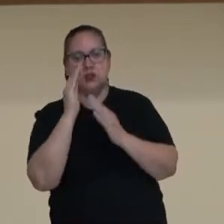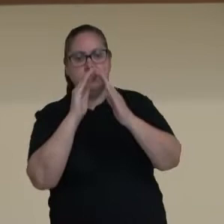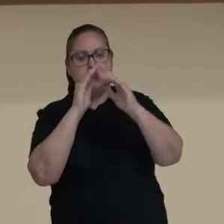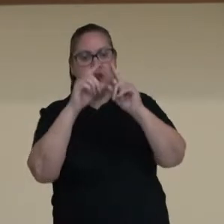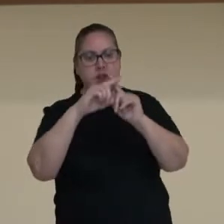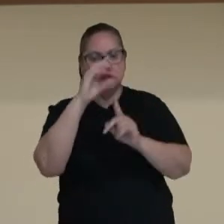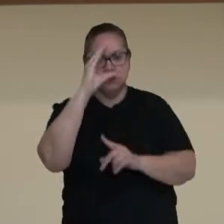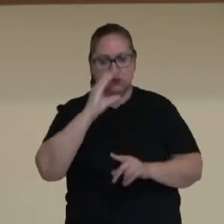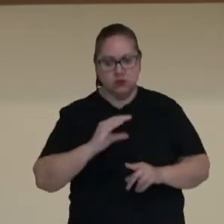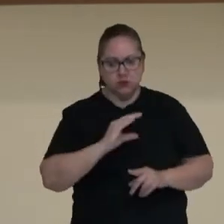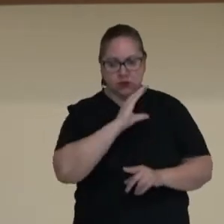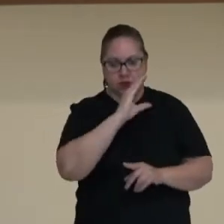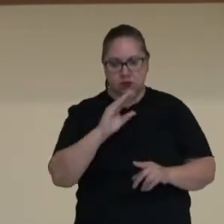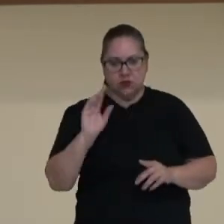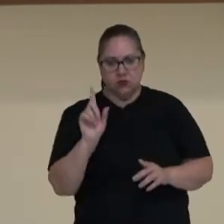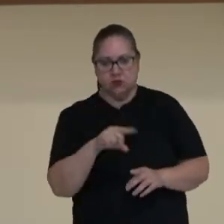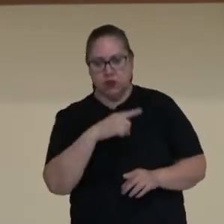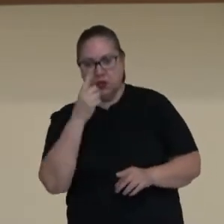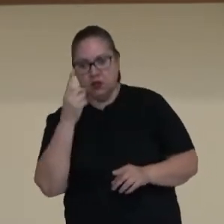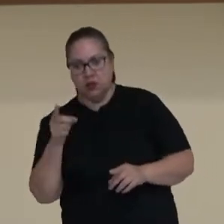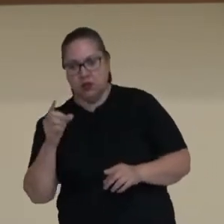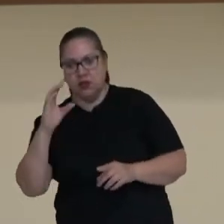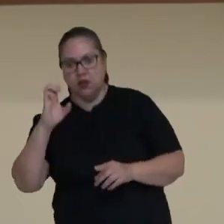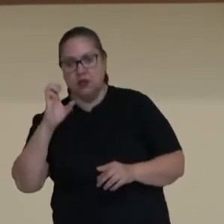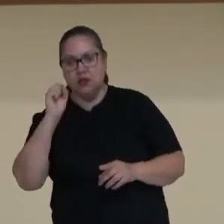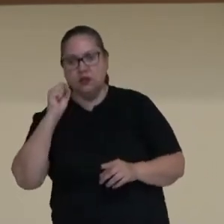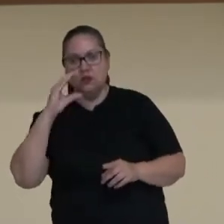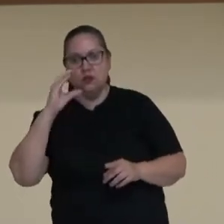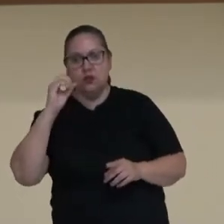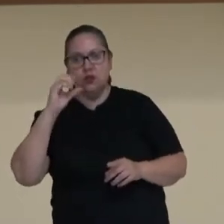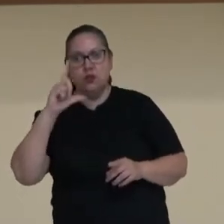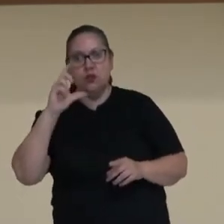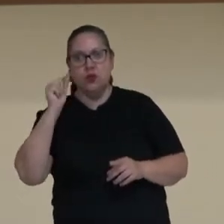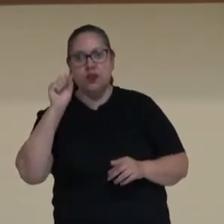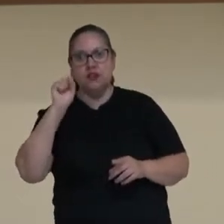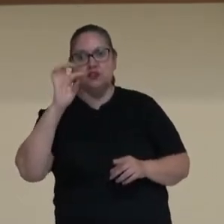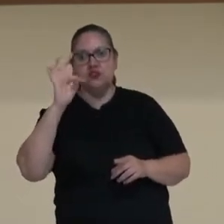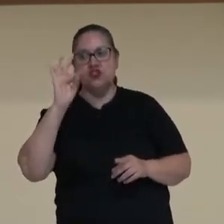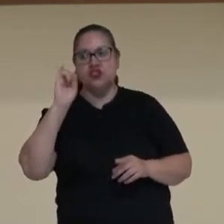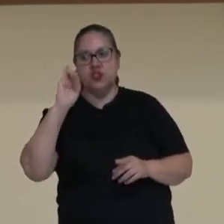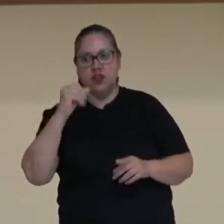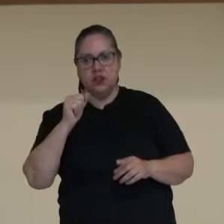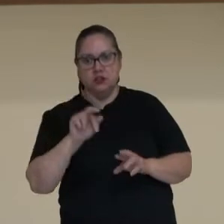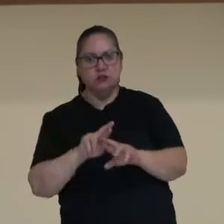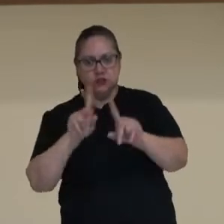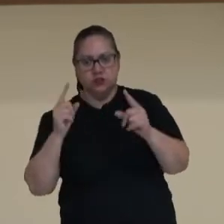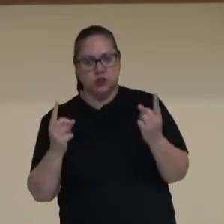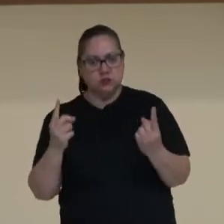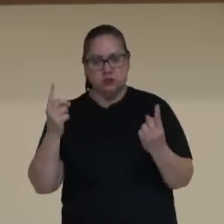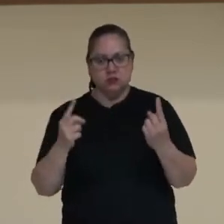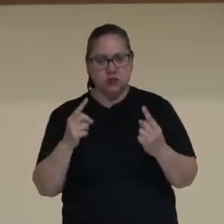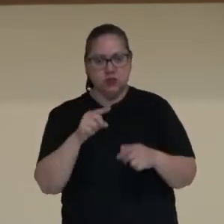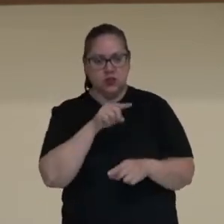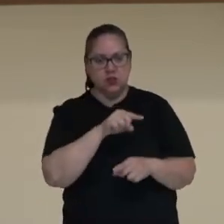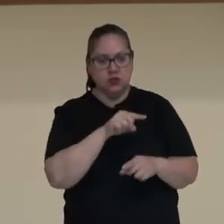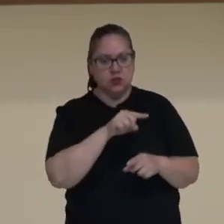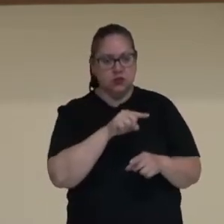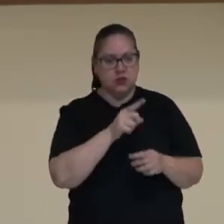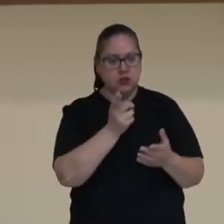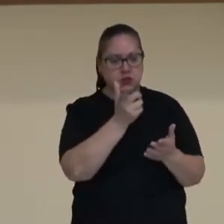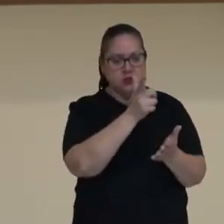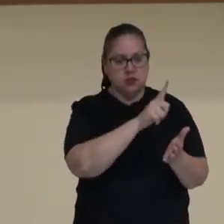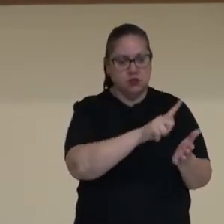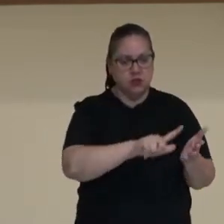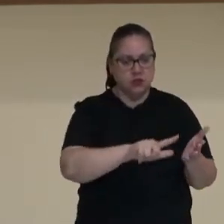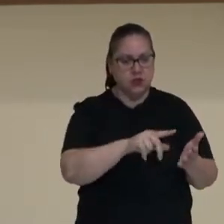e depois a gente veio com a escolástica. Ambas têm características diferentes. A patrística, ela era uma releitura